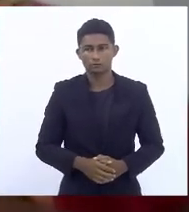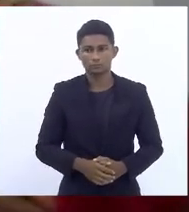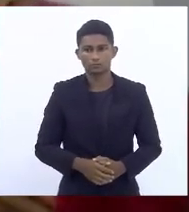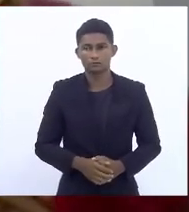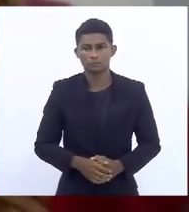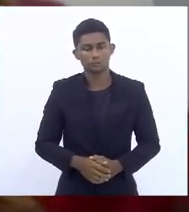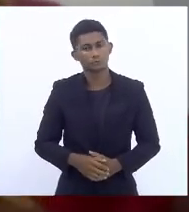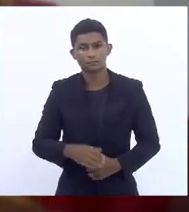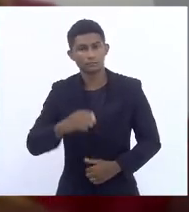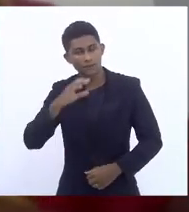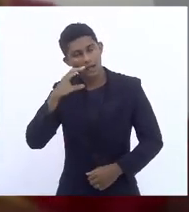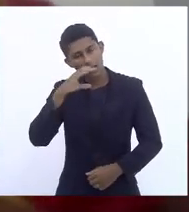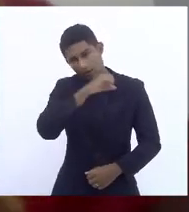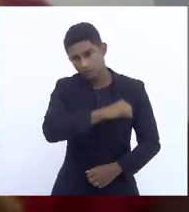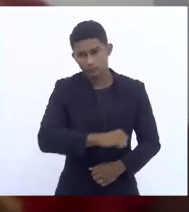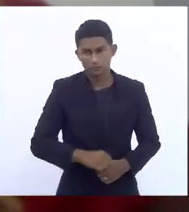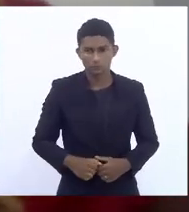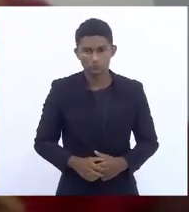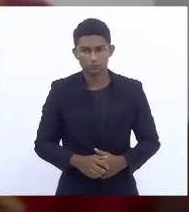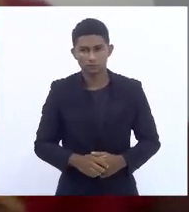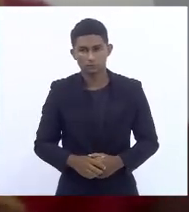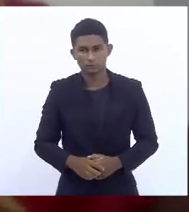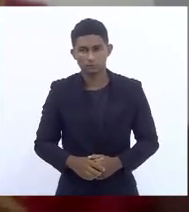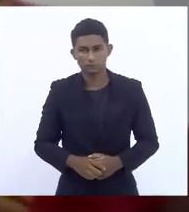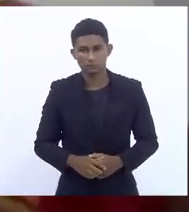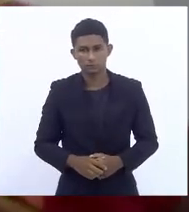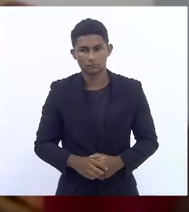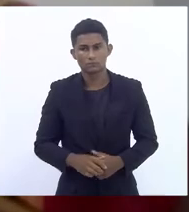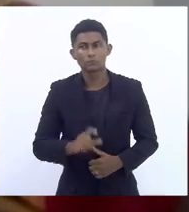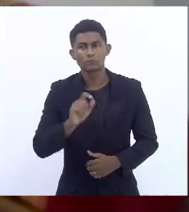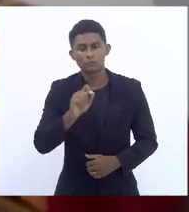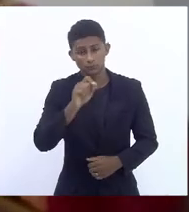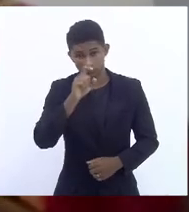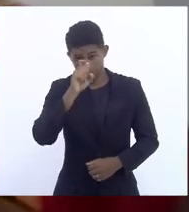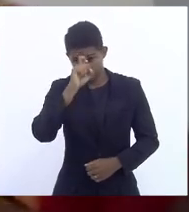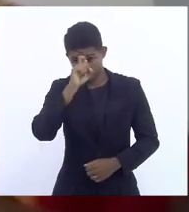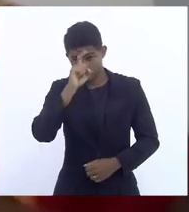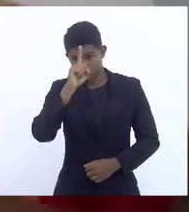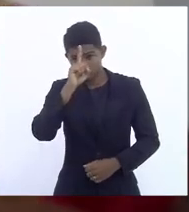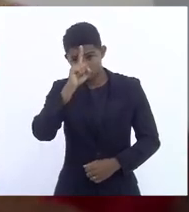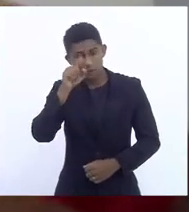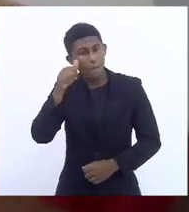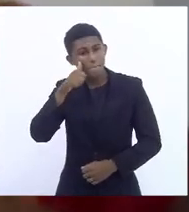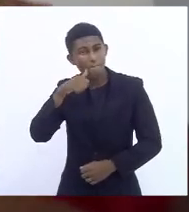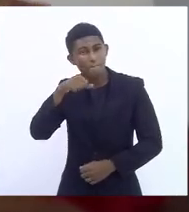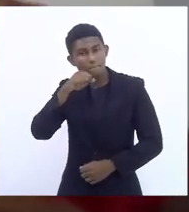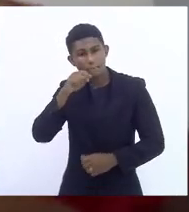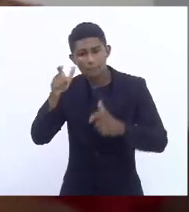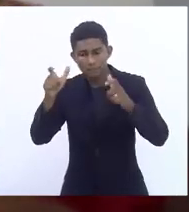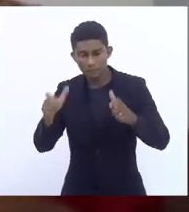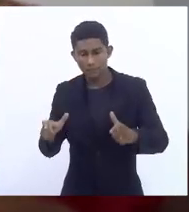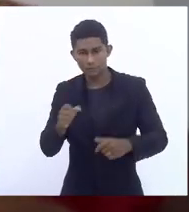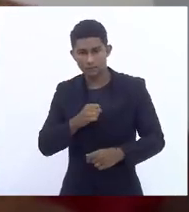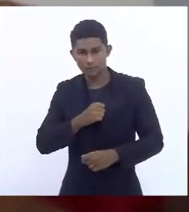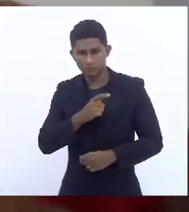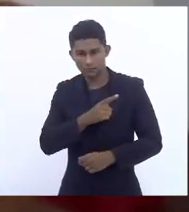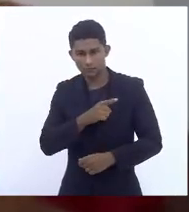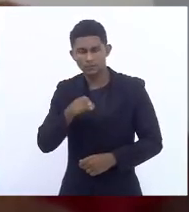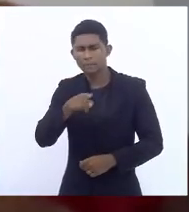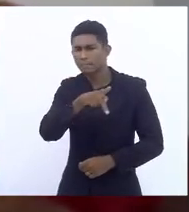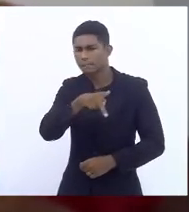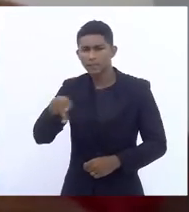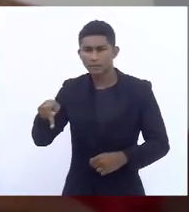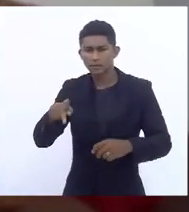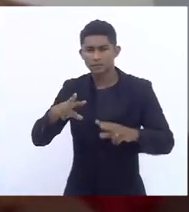Bem rápido, presidente, é bem rapidinho. É em relação ao Hospital da Mãe São Gonçalo, chama a atenção aqui da nossa presidenta da Comissão de